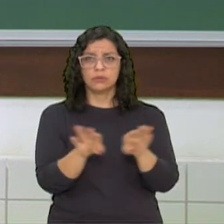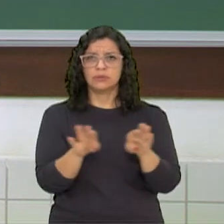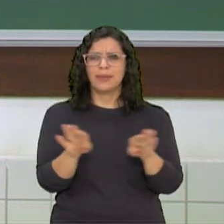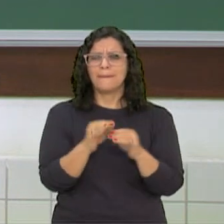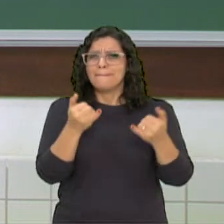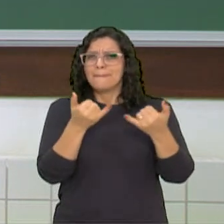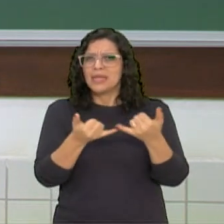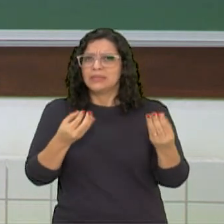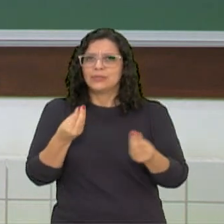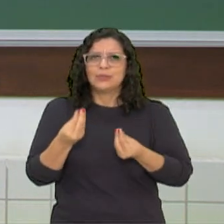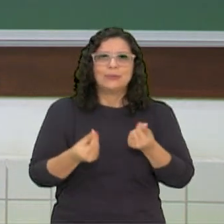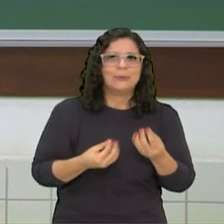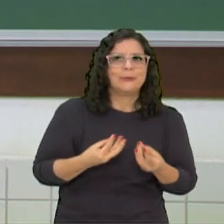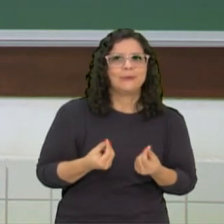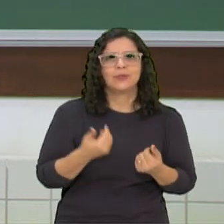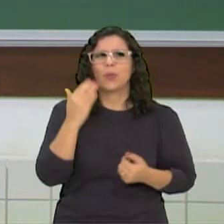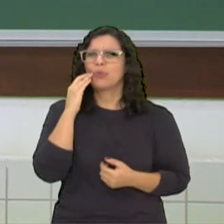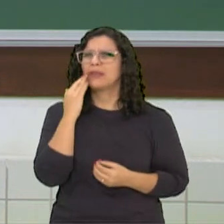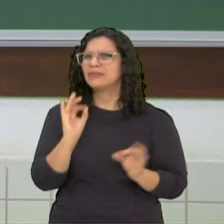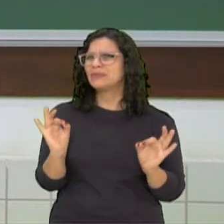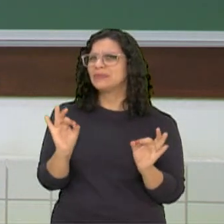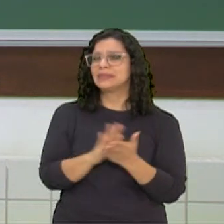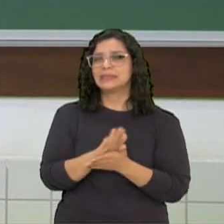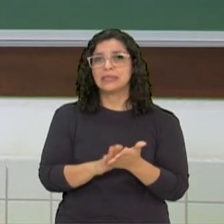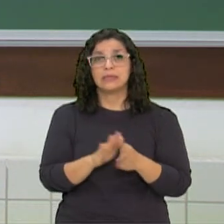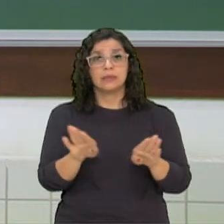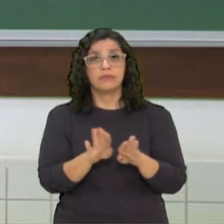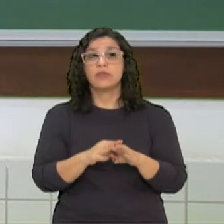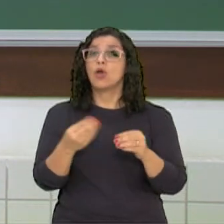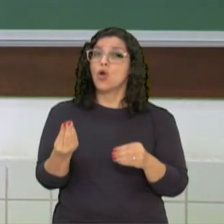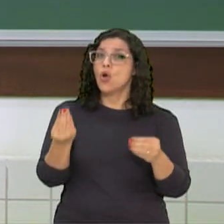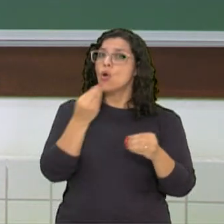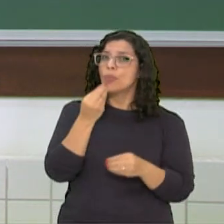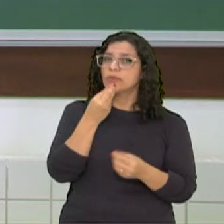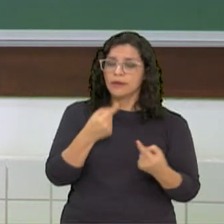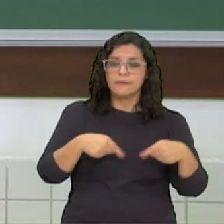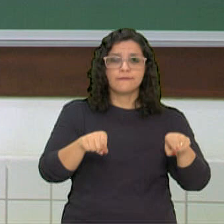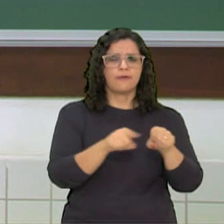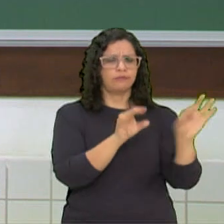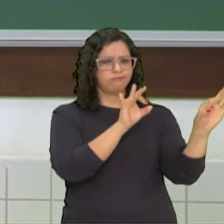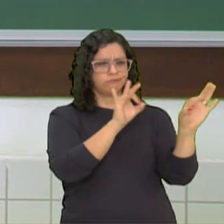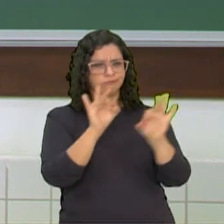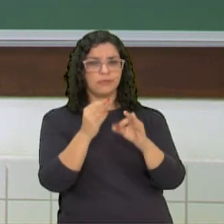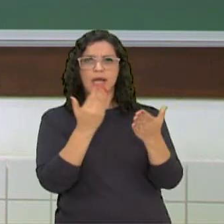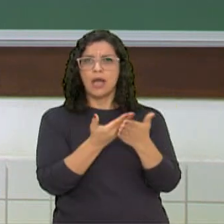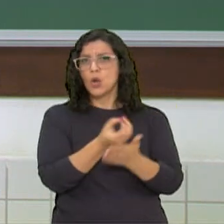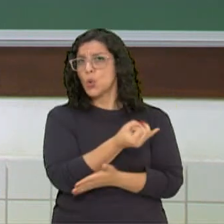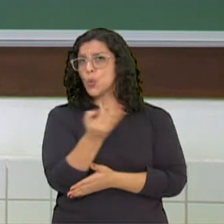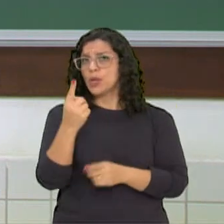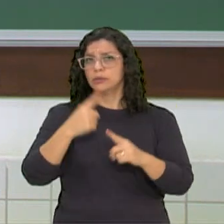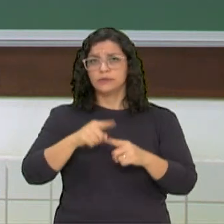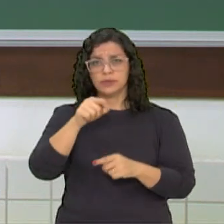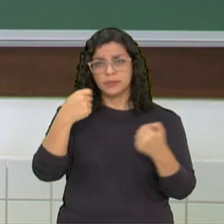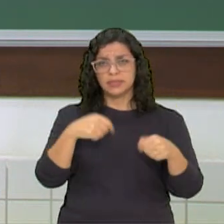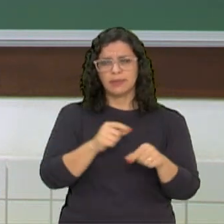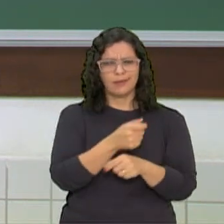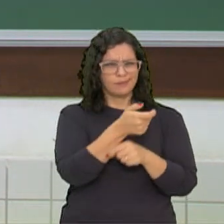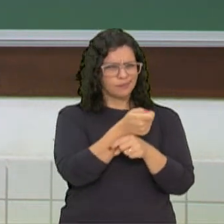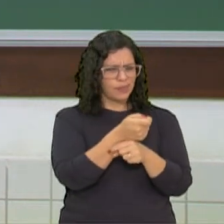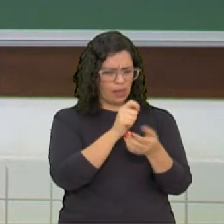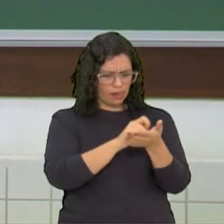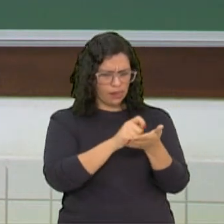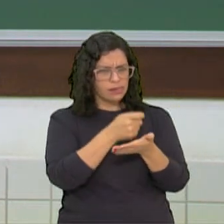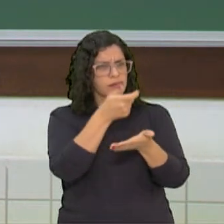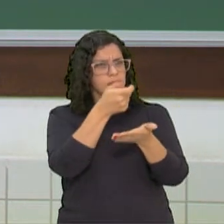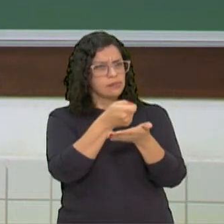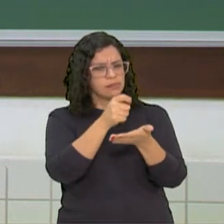ficar não ter entendido alguma coisa, mas você tem a oportunidade de voltar nessa aula, quantas vezes você quiser, pausar,